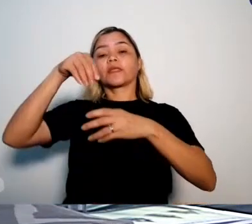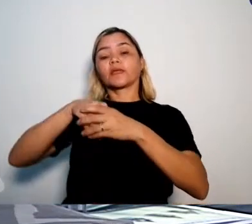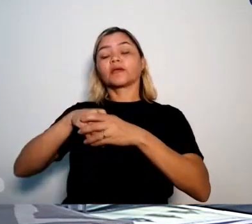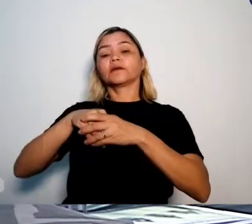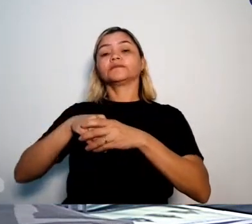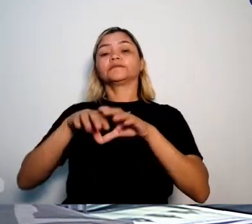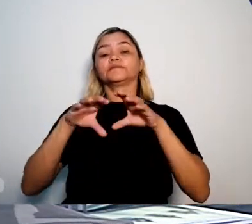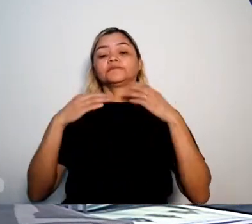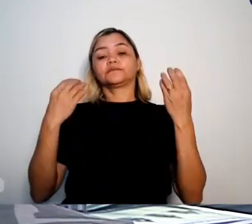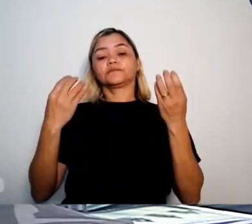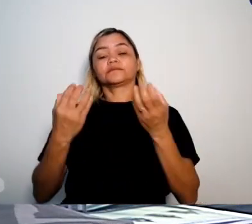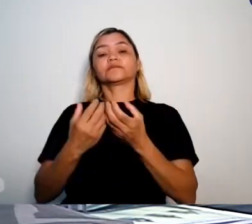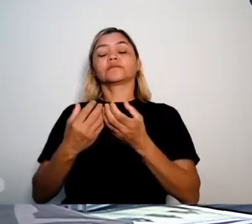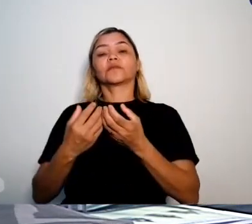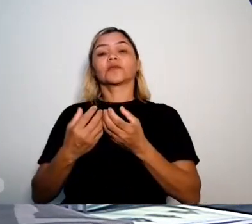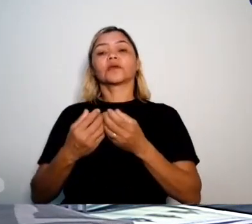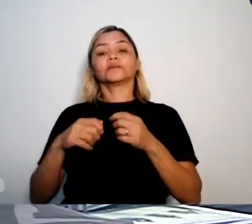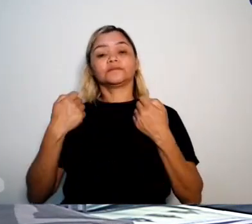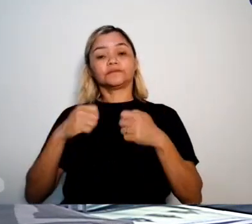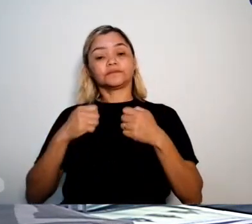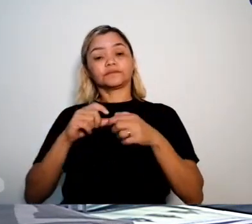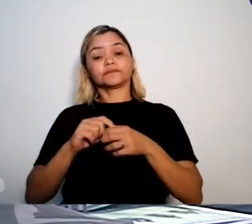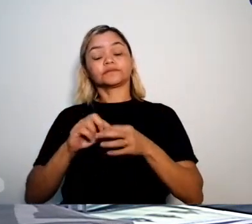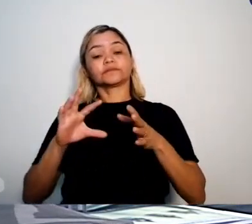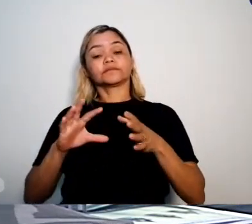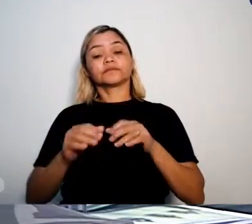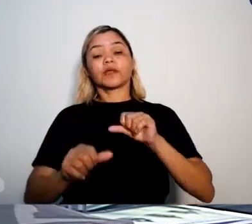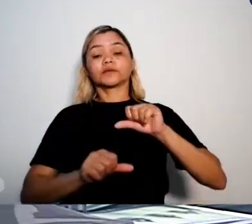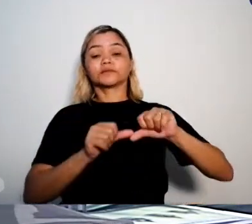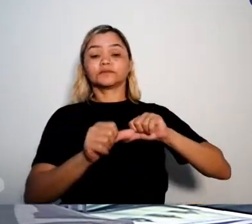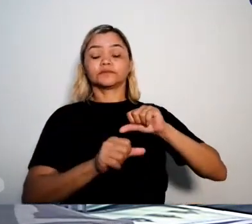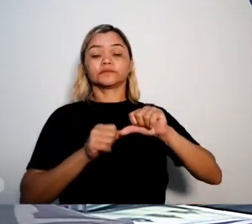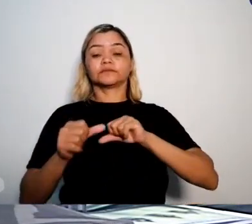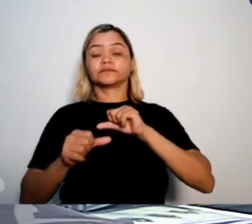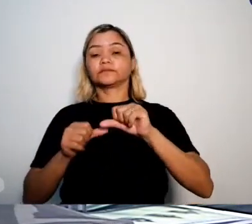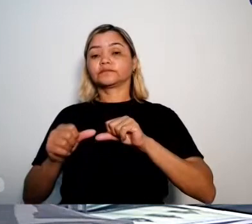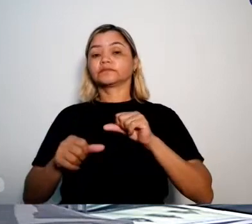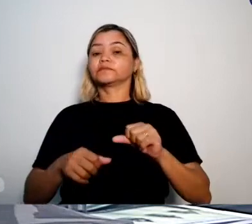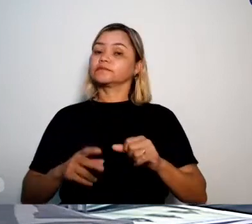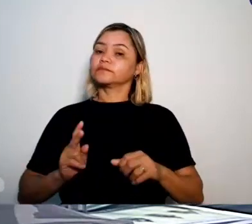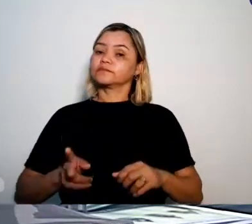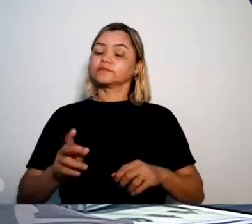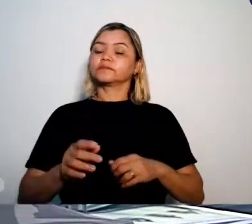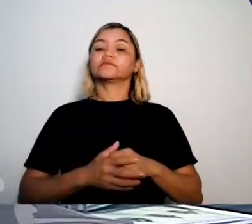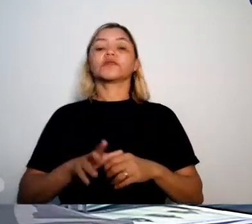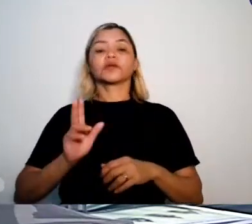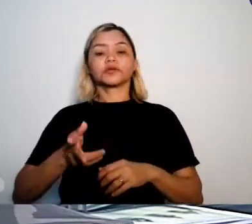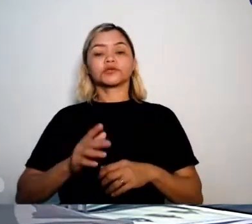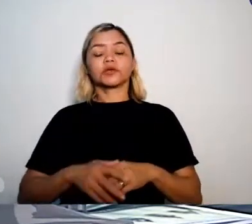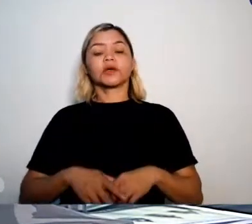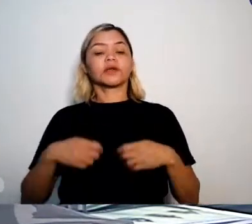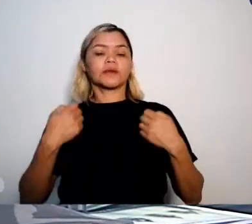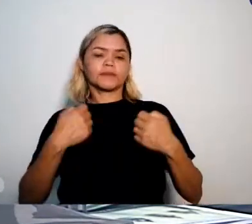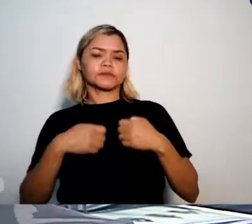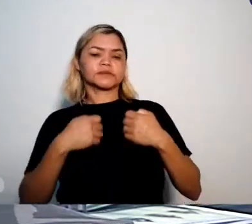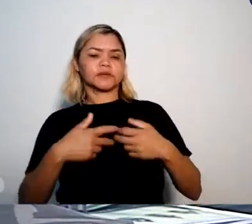Câmara, consolidando as alterações procedidas e as que julgarem